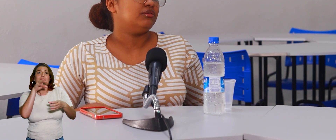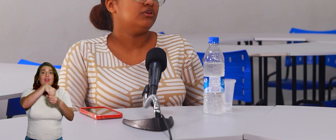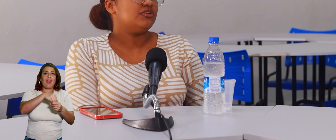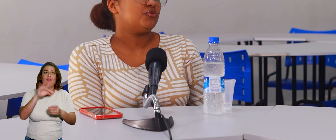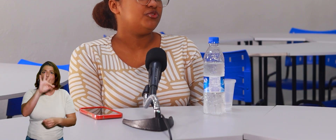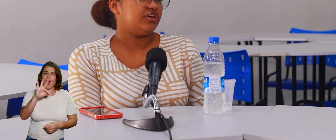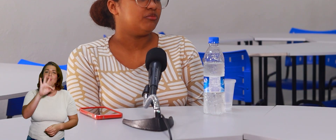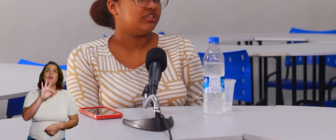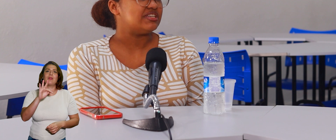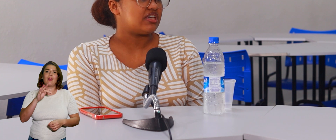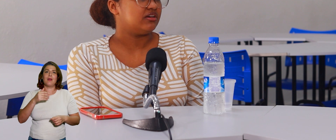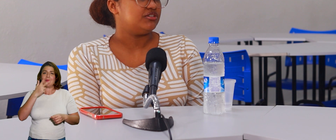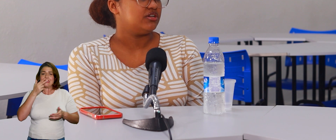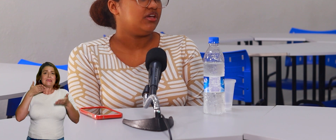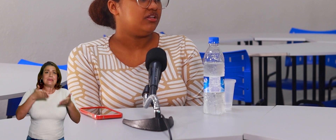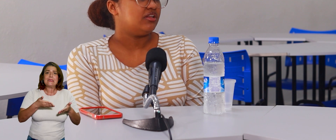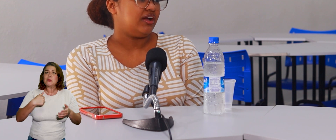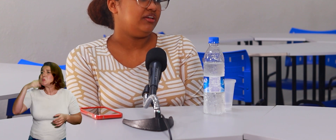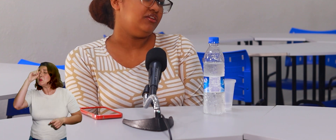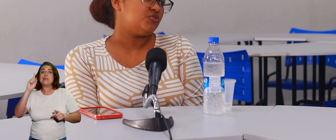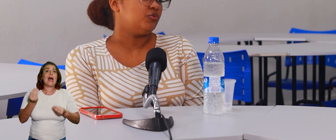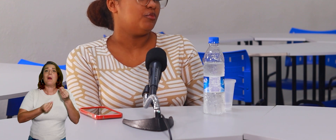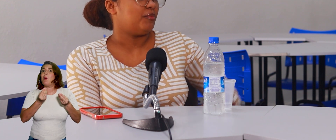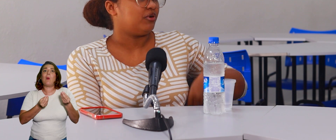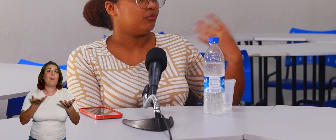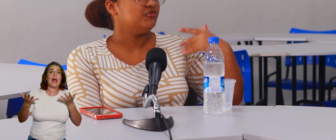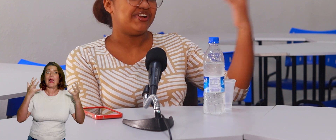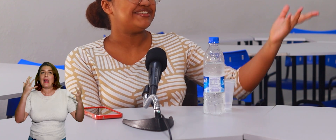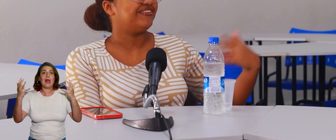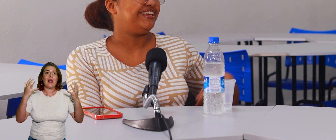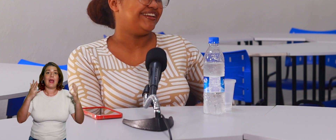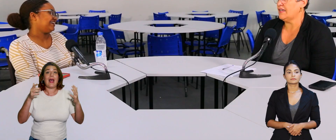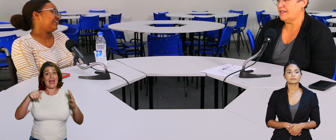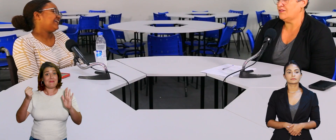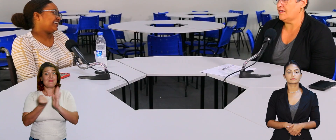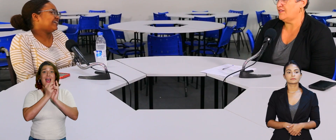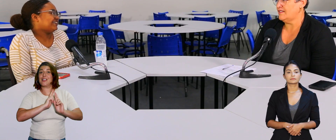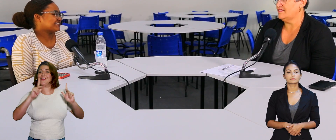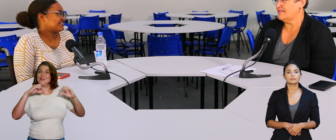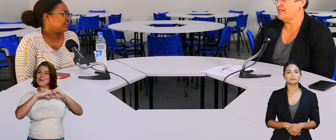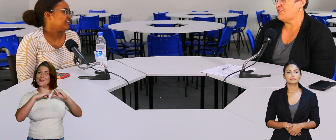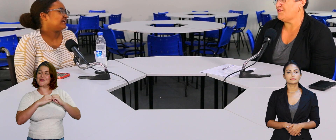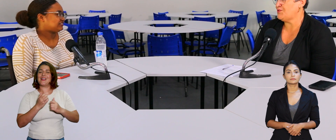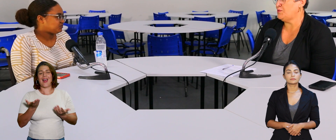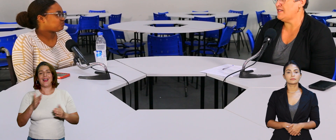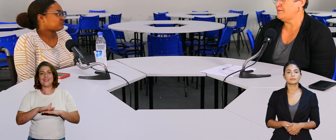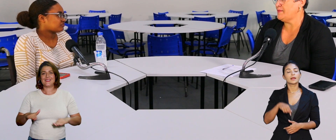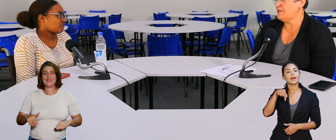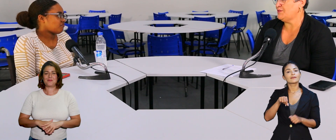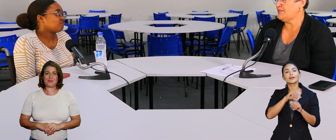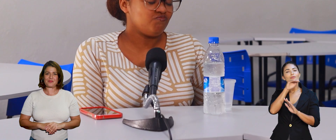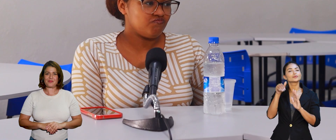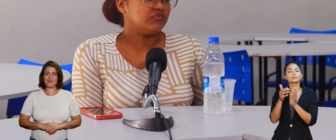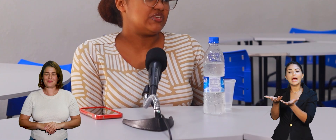dentro, entendeu? Uhum. Tipo, chega muitas cegas. E aí, tipo, um diferencial aqui, né? Aqui é total, né? Isso. A gente faz tudo para